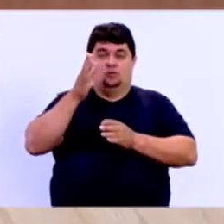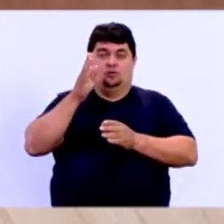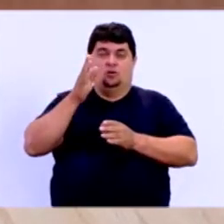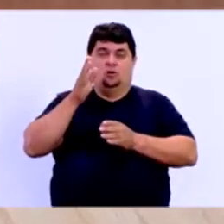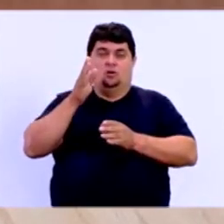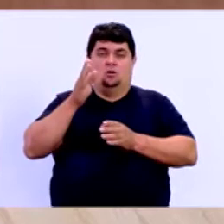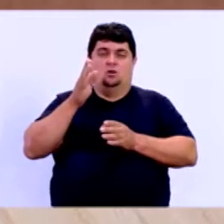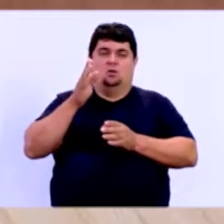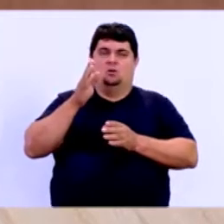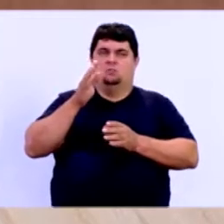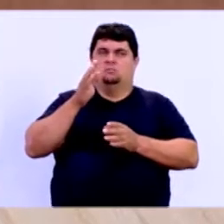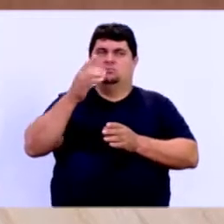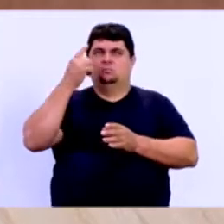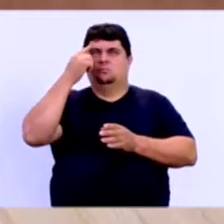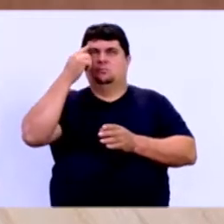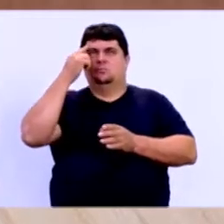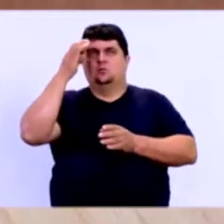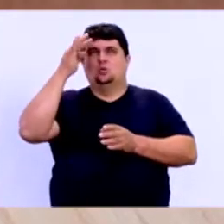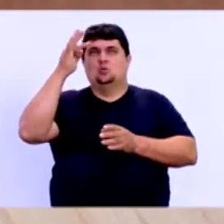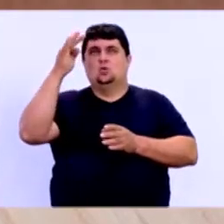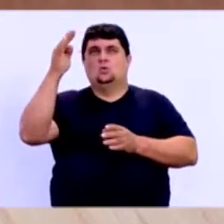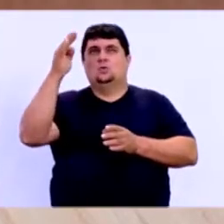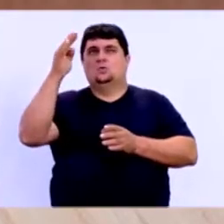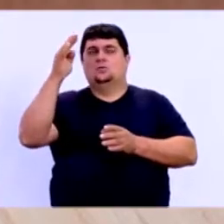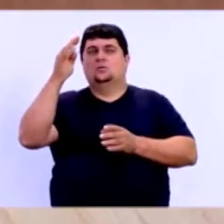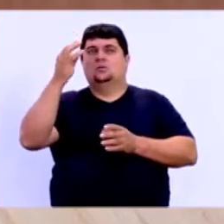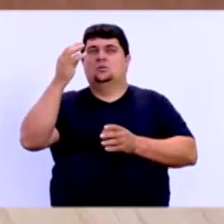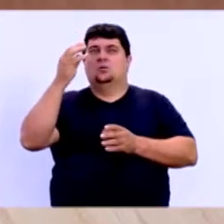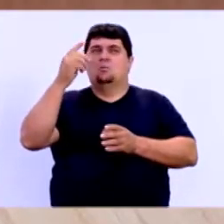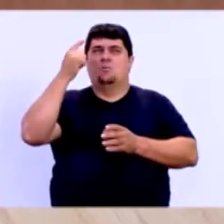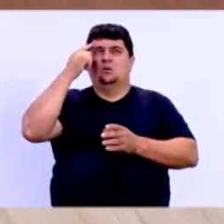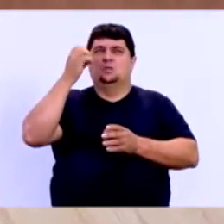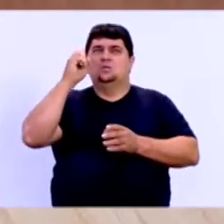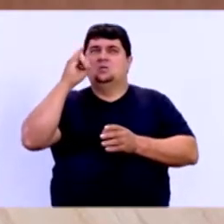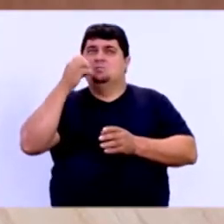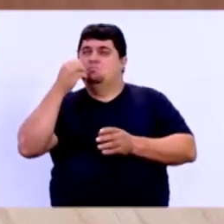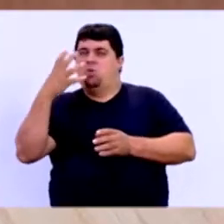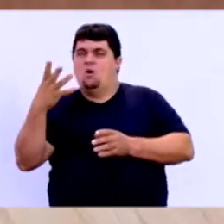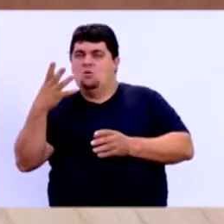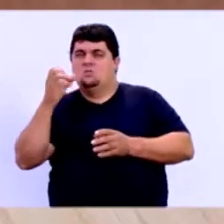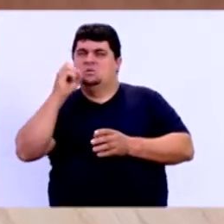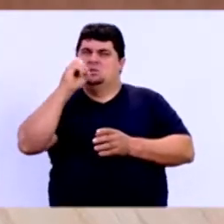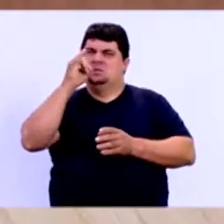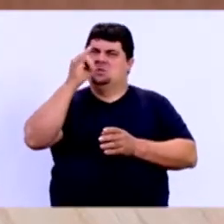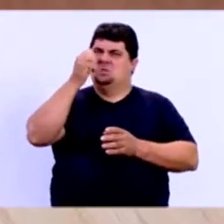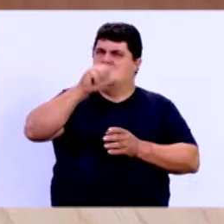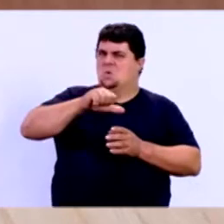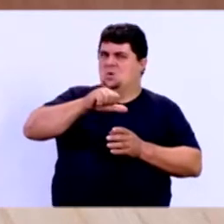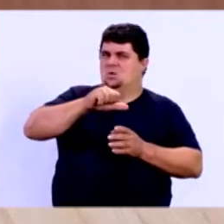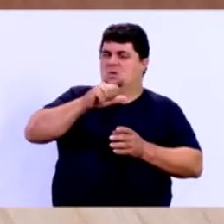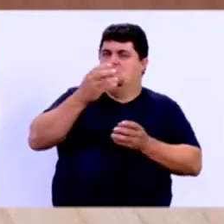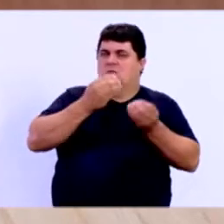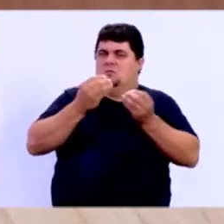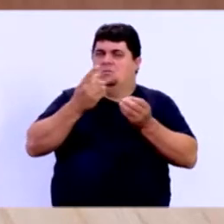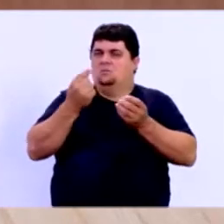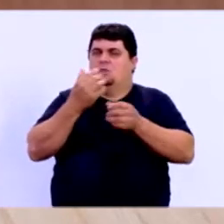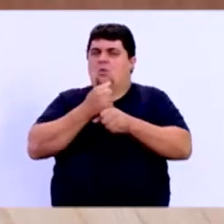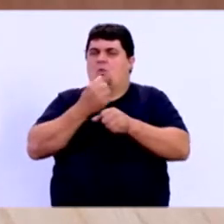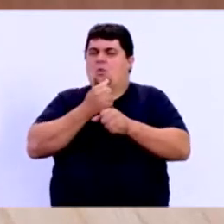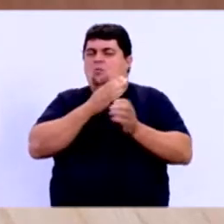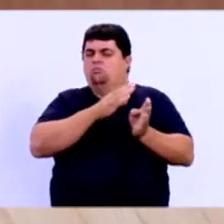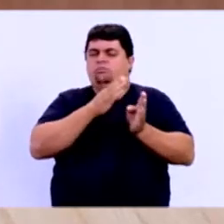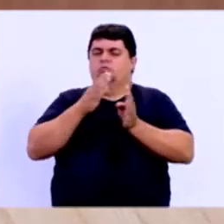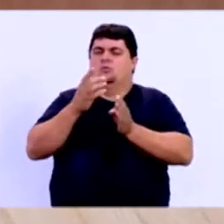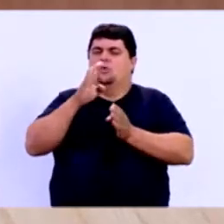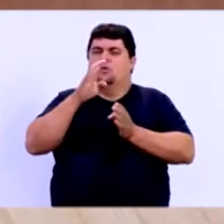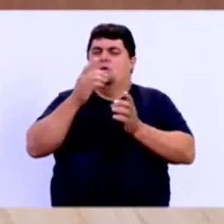cria cenários, né? E aí você cria cenários favoráveis, cenários desfavoráveis, você estuda a economia, como é que a economia se comportou